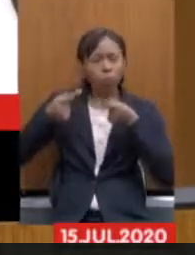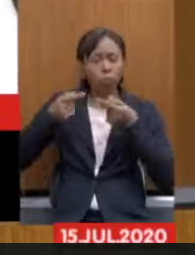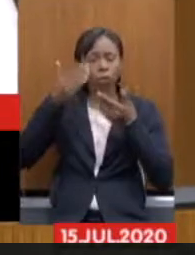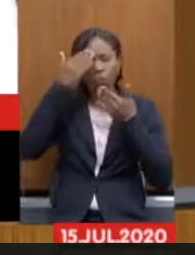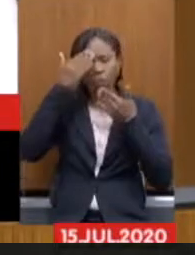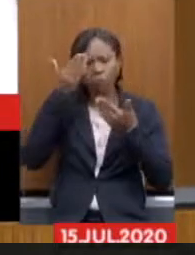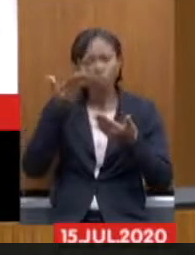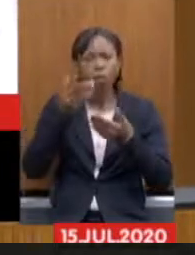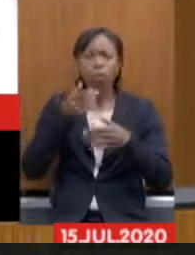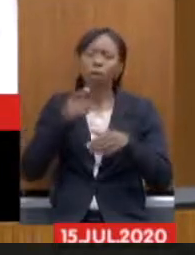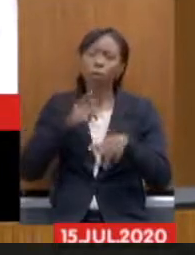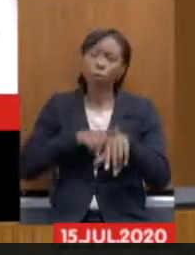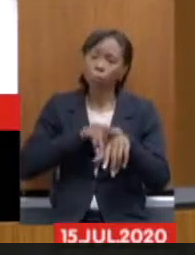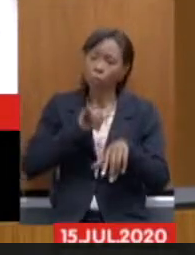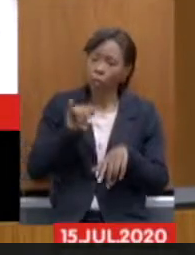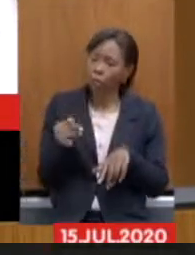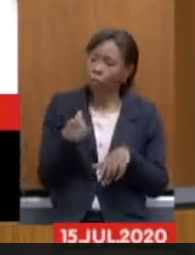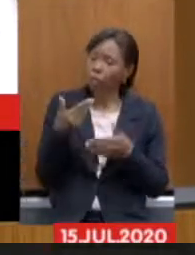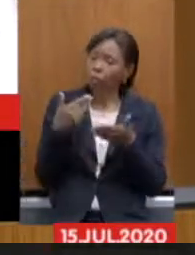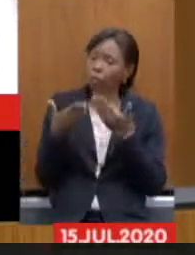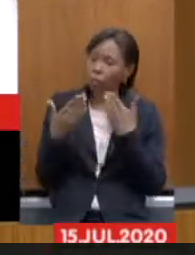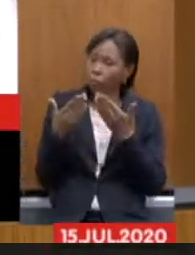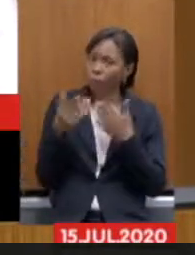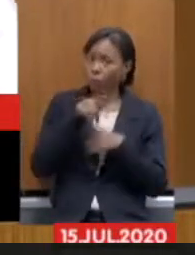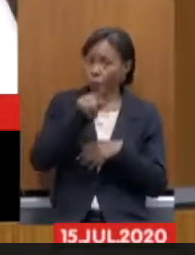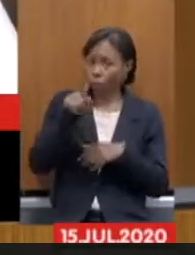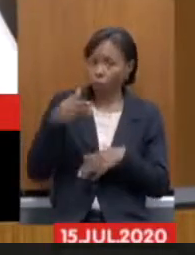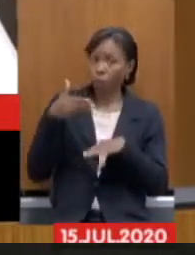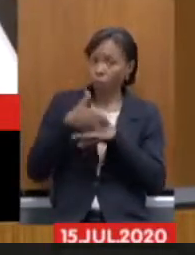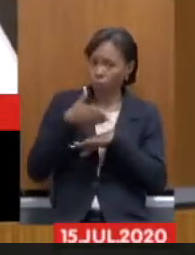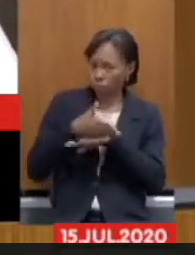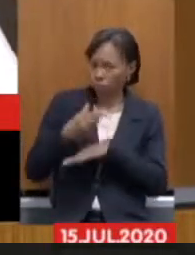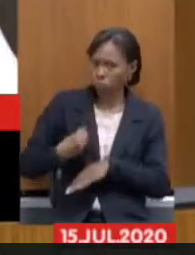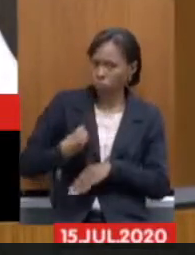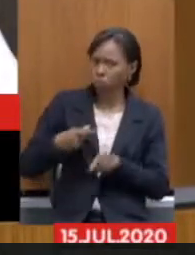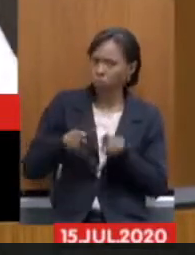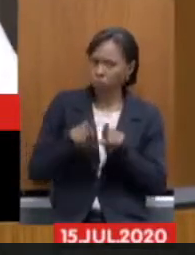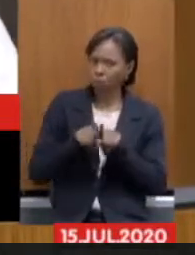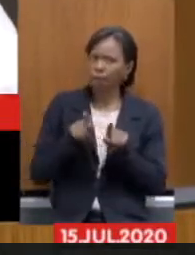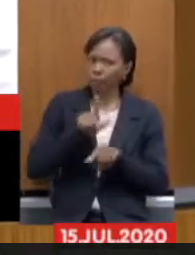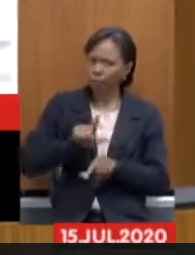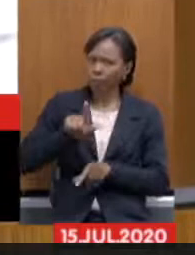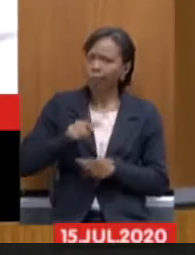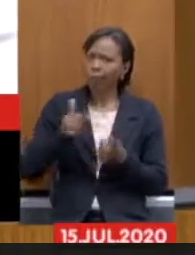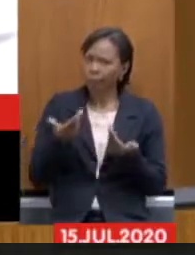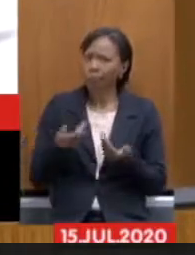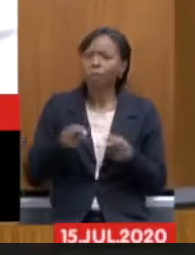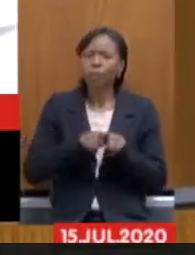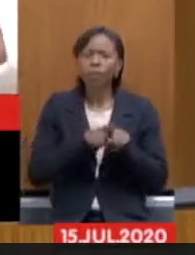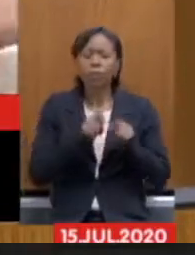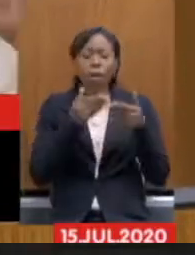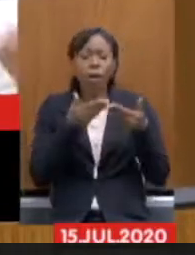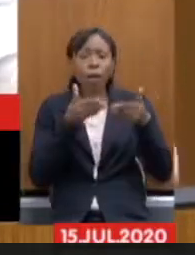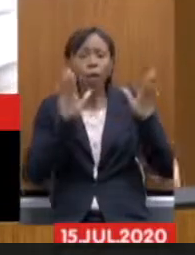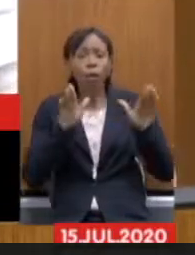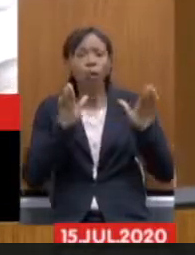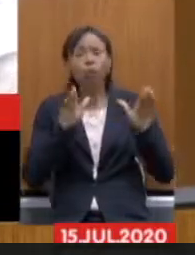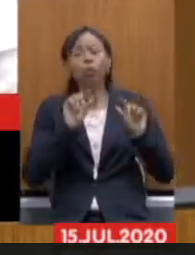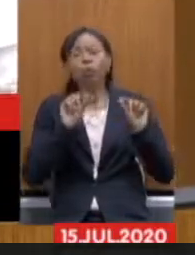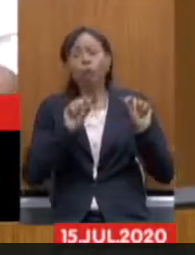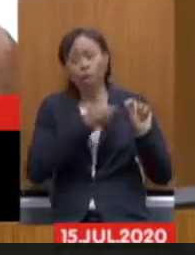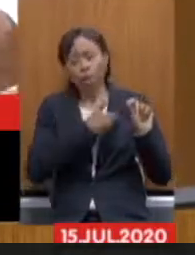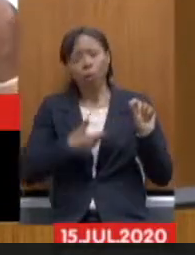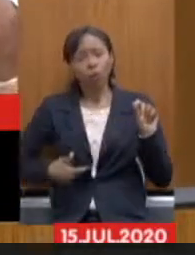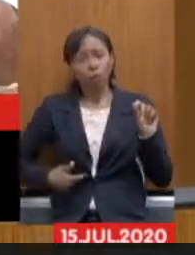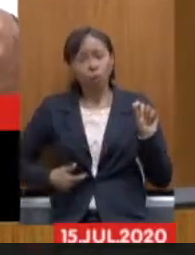abertura do diálogo com vocês com a participação de vocês é claro e também com a abertura que a gente está tendo no governo